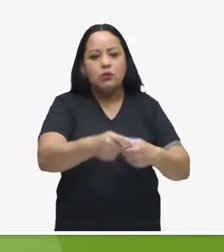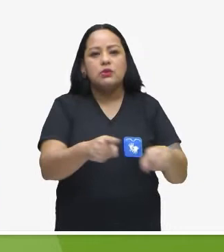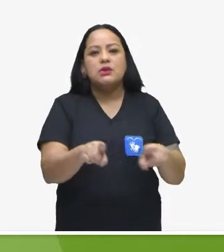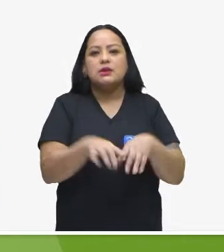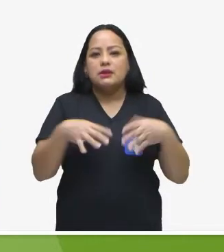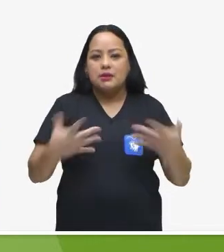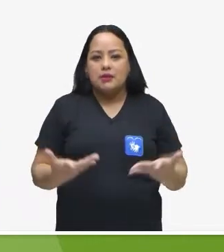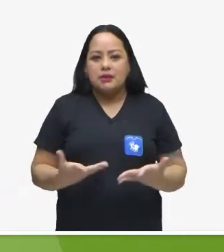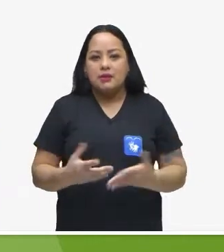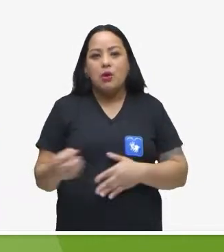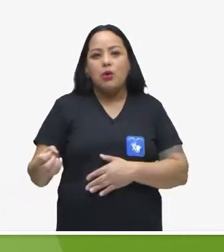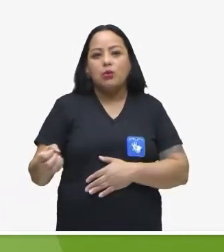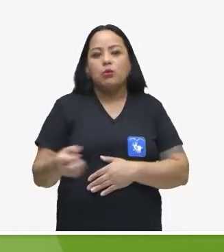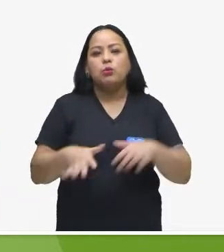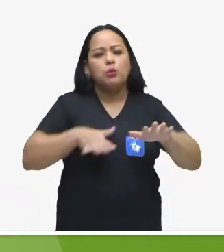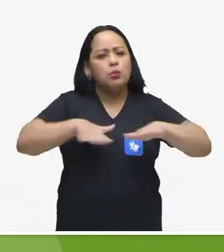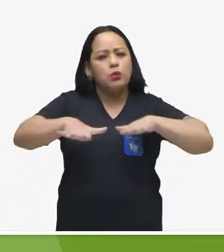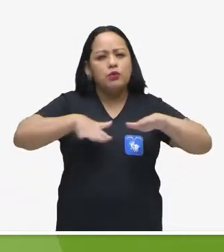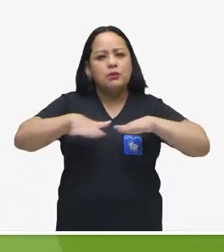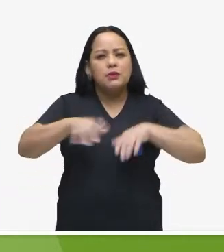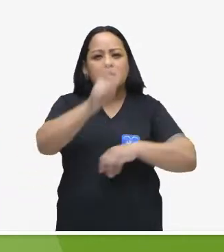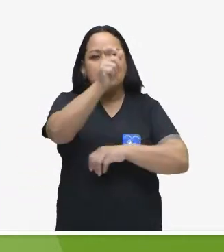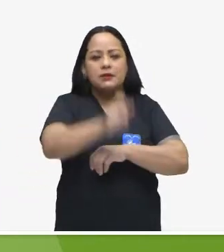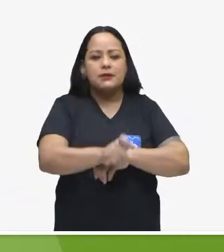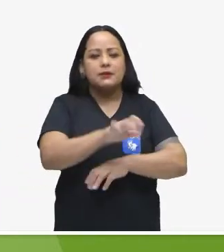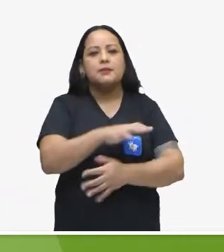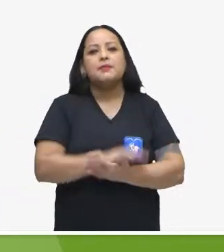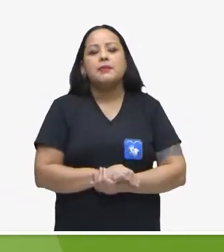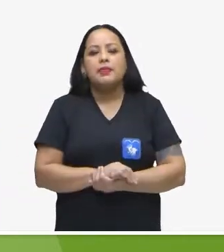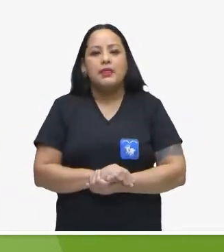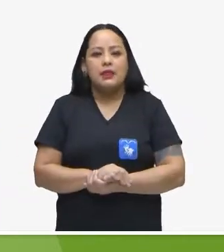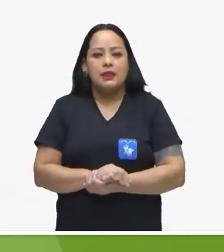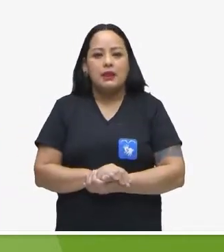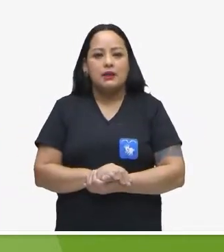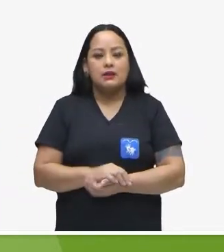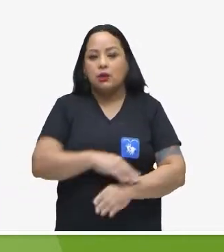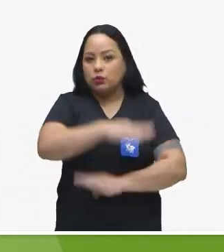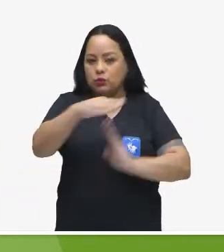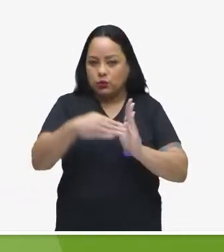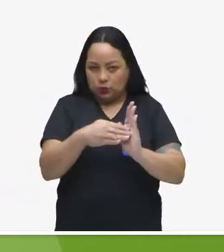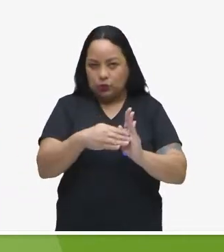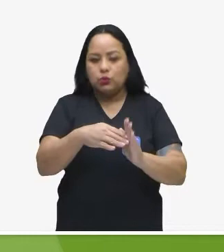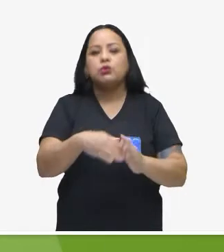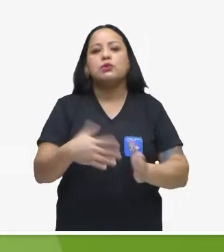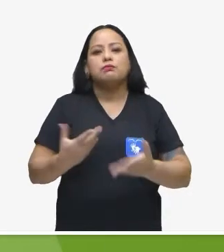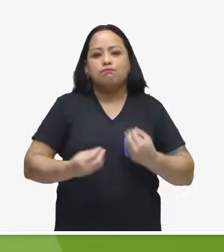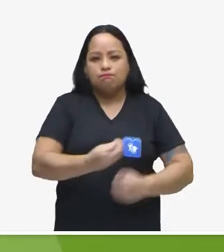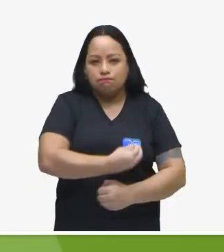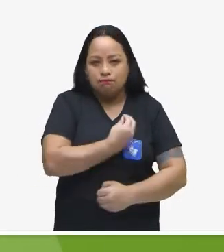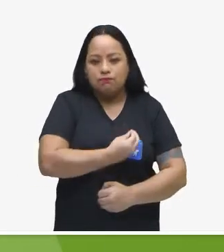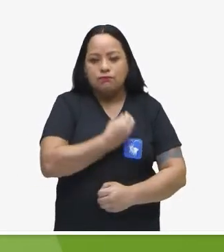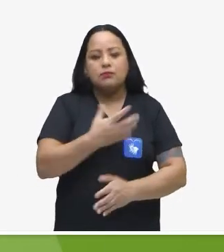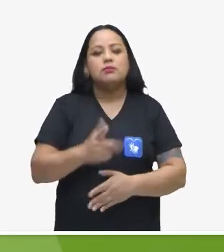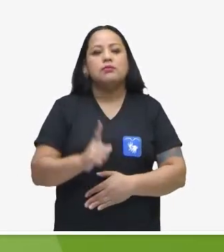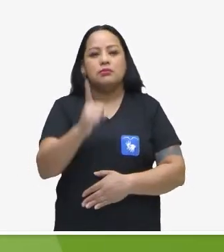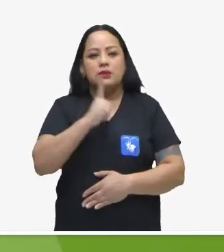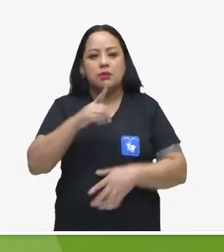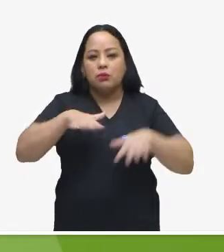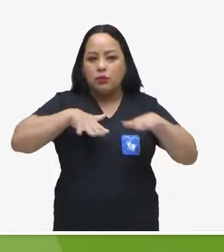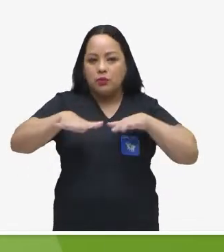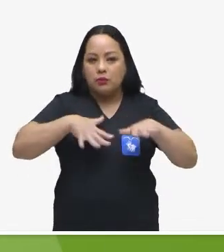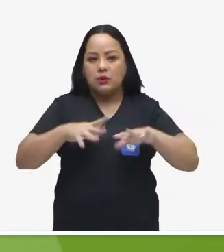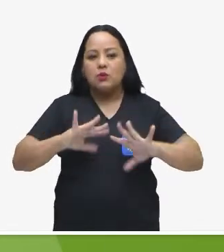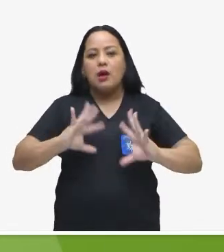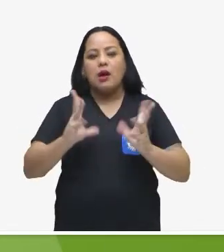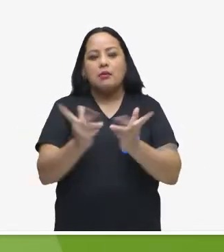aí geram um movimento naquele ser, tá bom? Então, todos os seres vivos têm movimento. A próxima habilidade que os